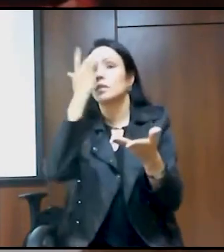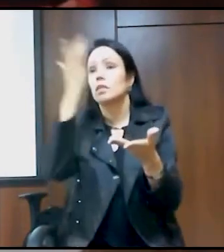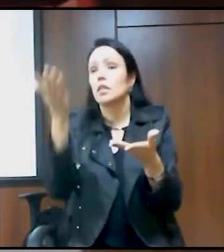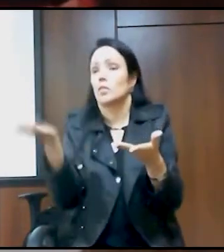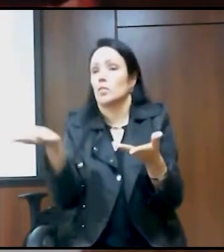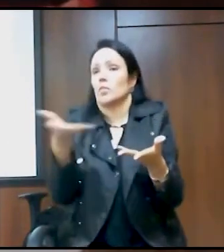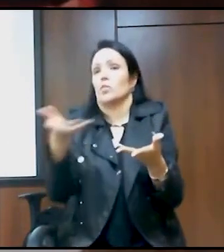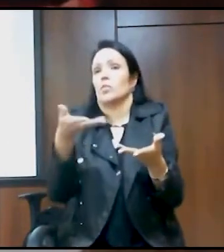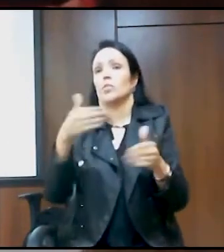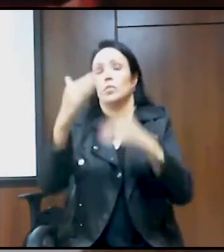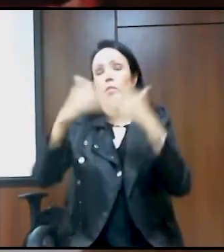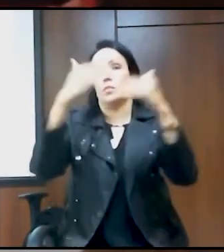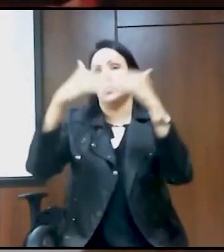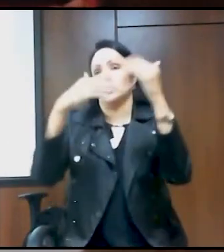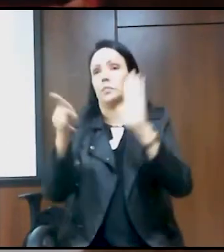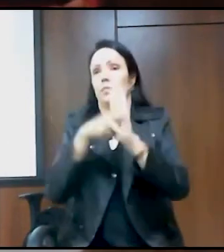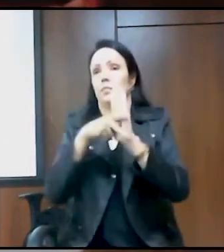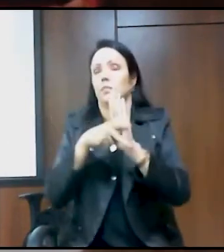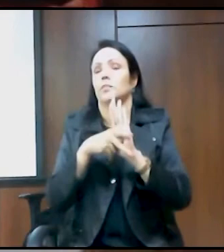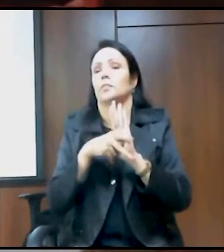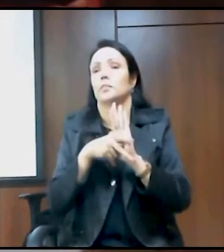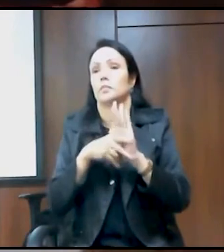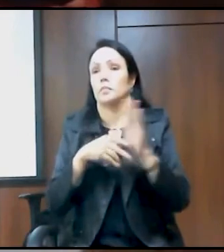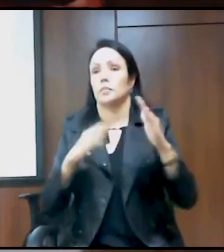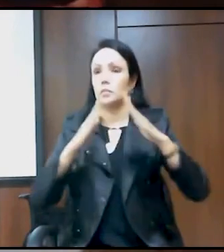acelerar os processos de